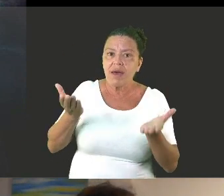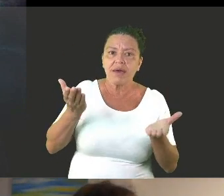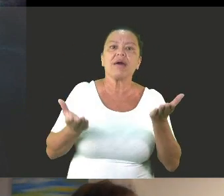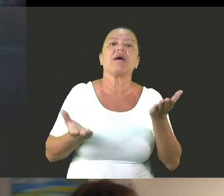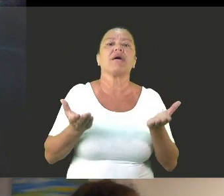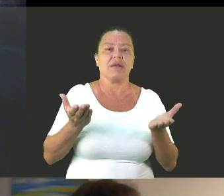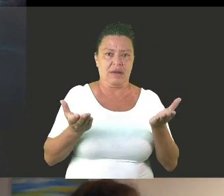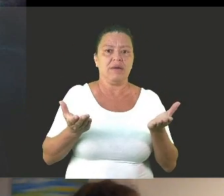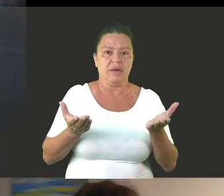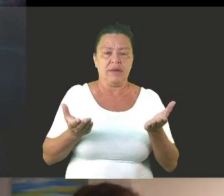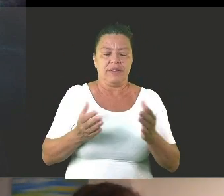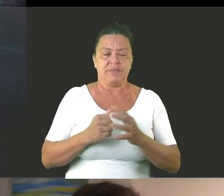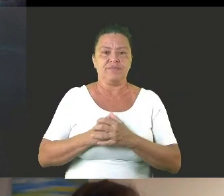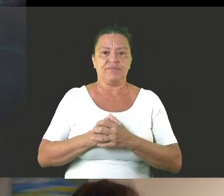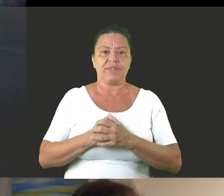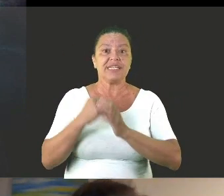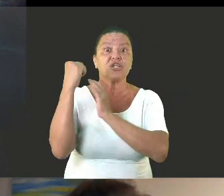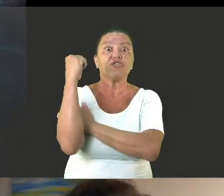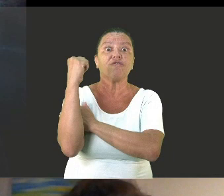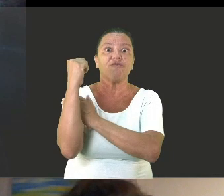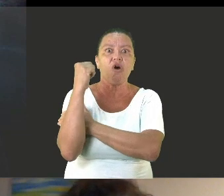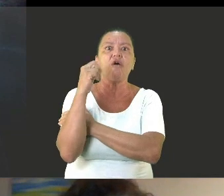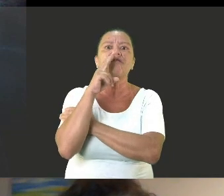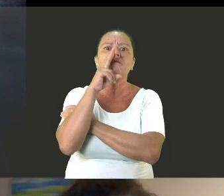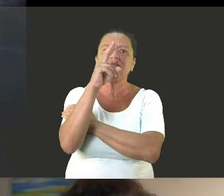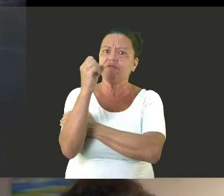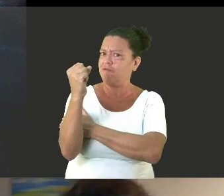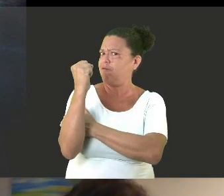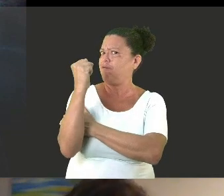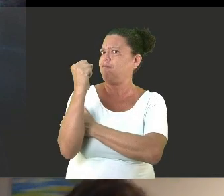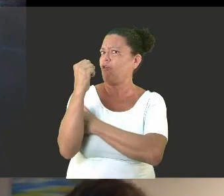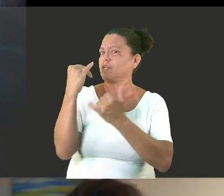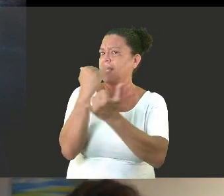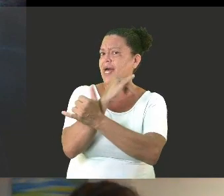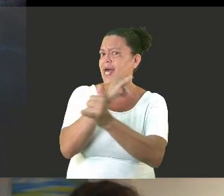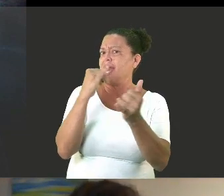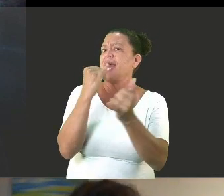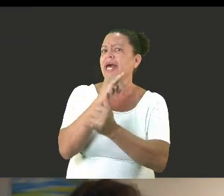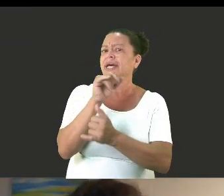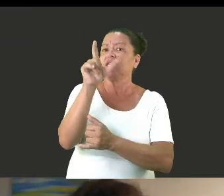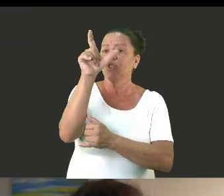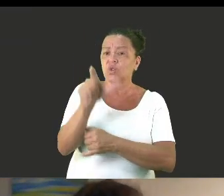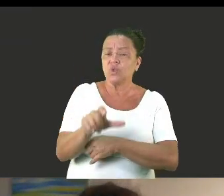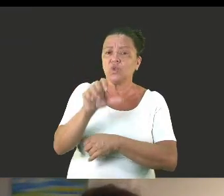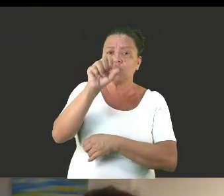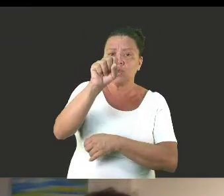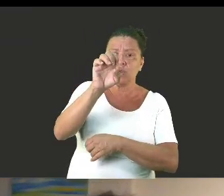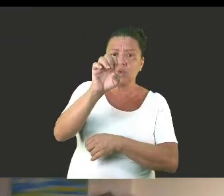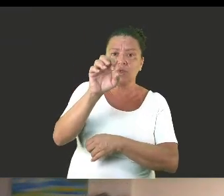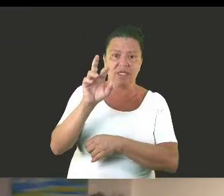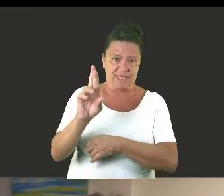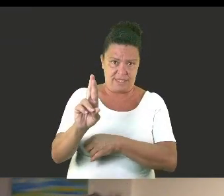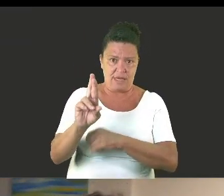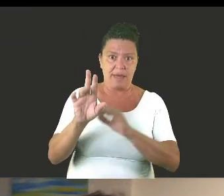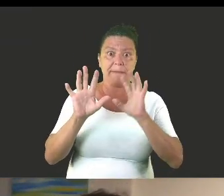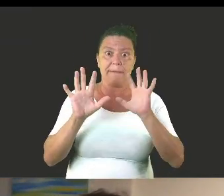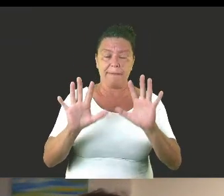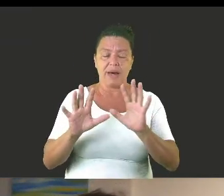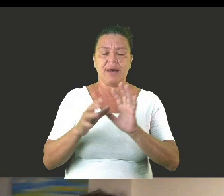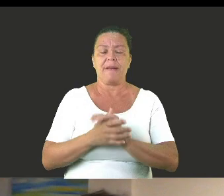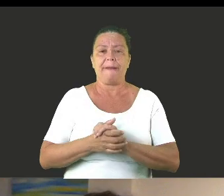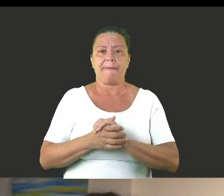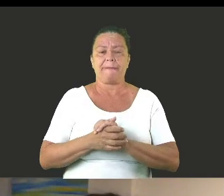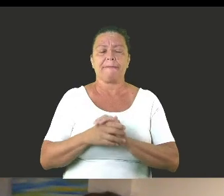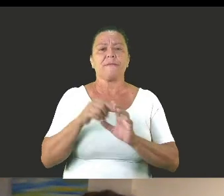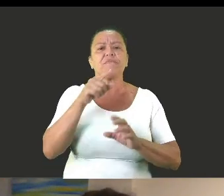entre essas forças, essas potencialidades energéticas do ser. Mas se nós